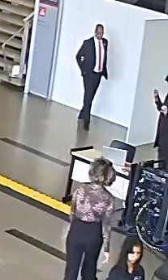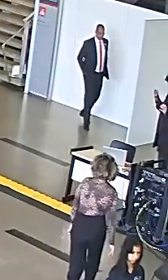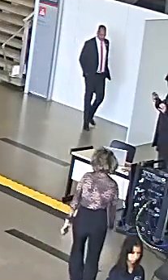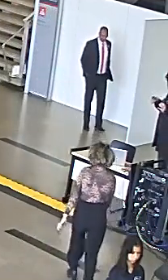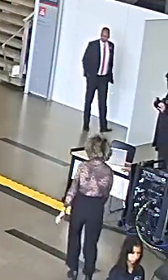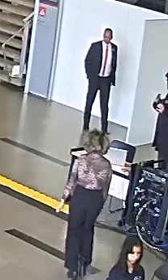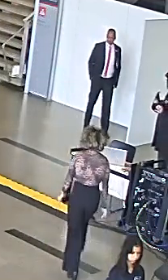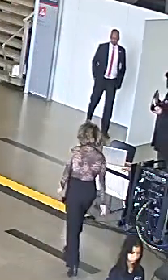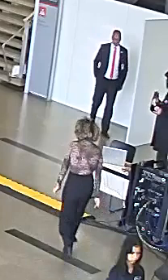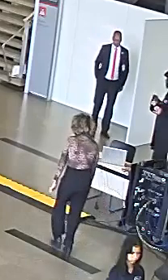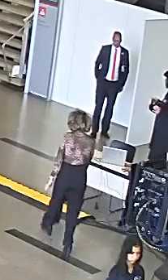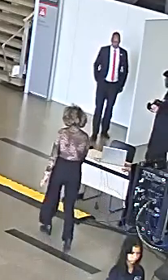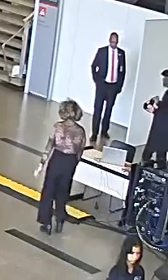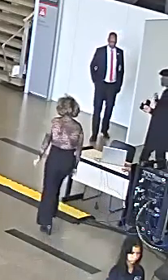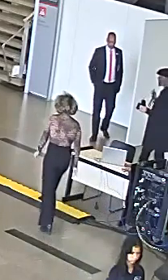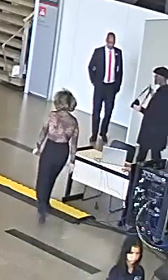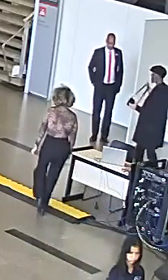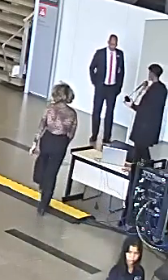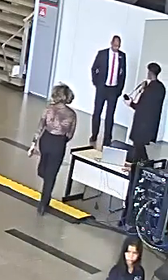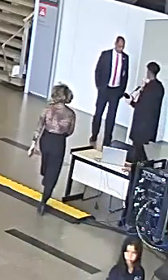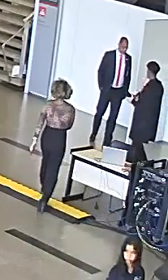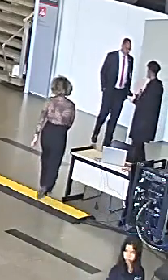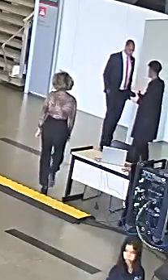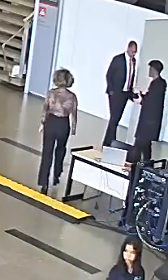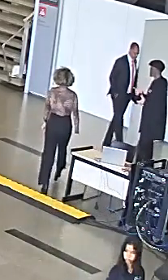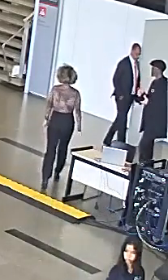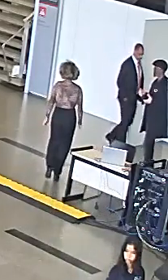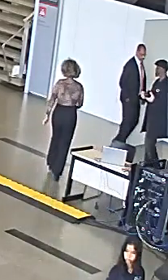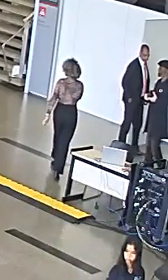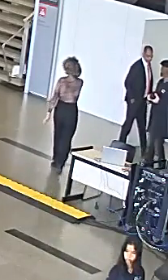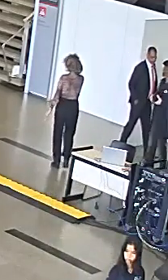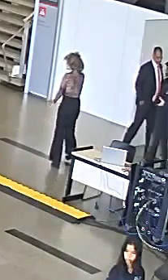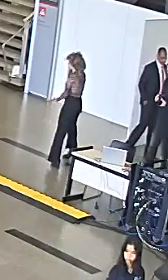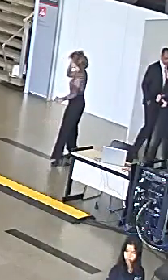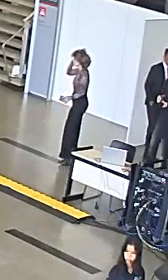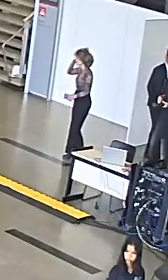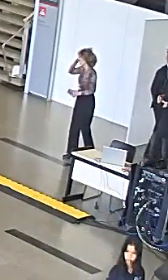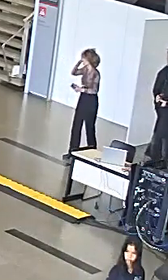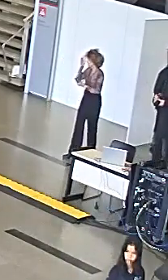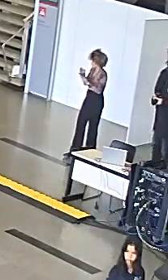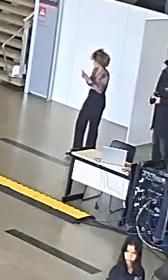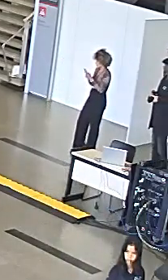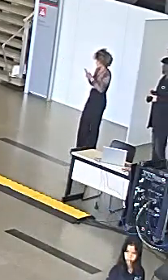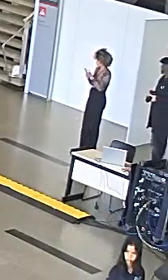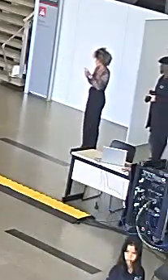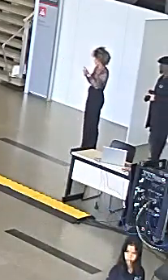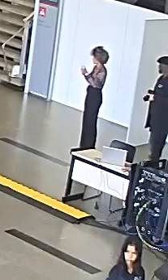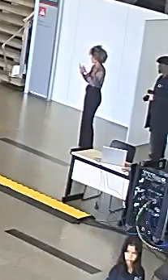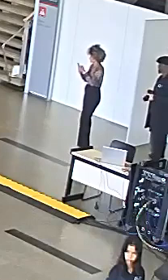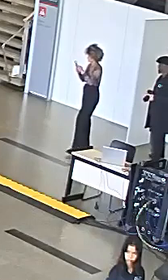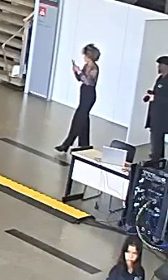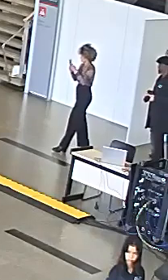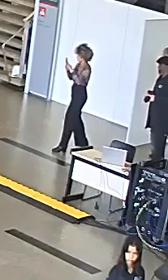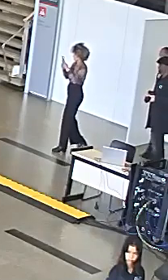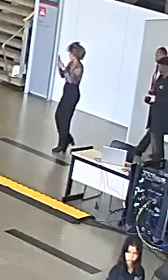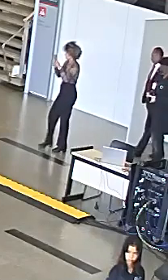Fiz um pequeno texto aqui para não perder nada, né, gente? Que senão fica chato. Mas eu estava pensando,